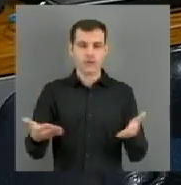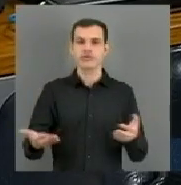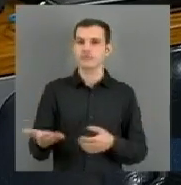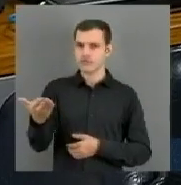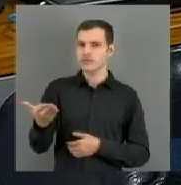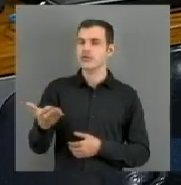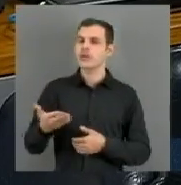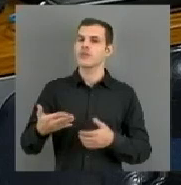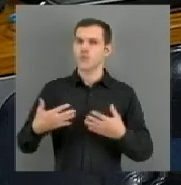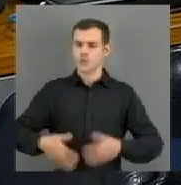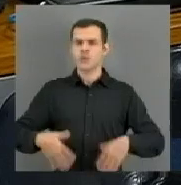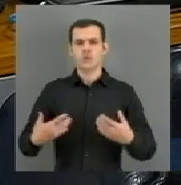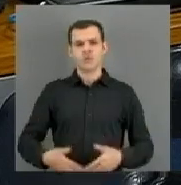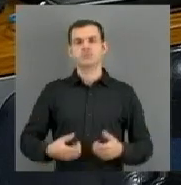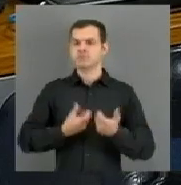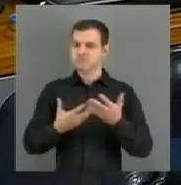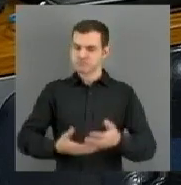grande serviço.